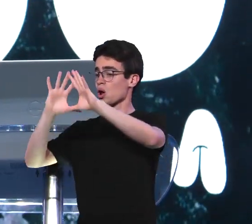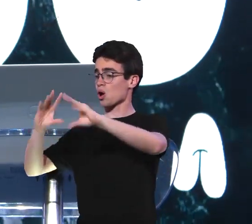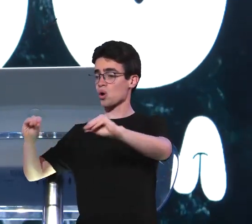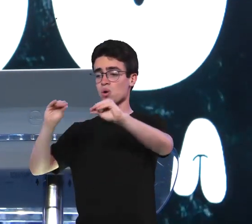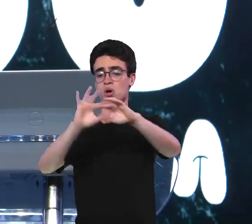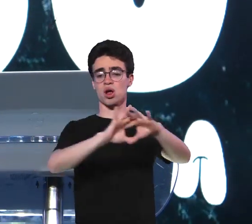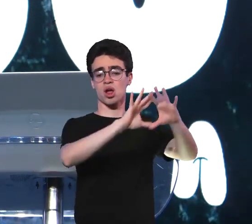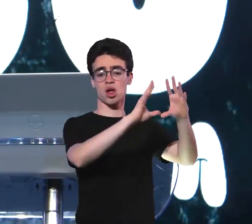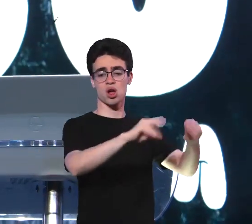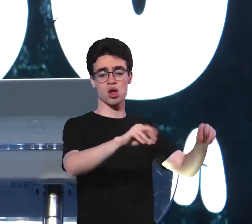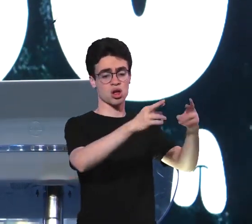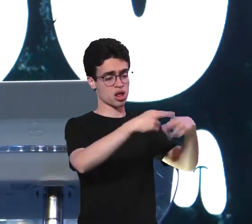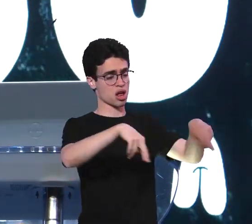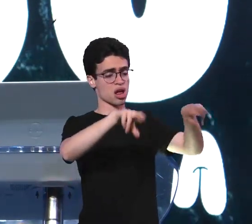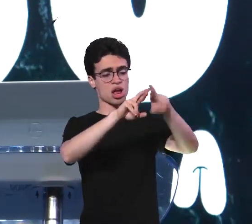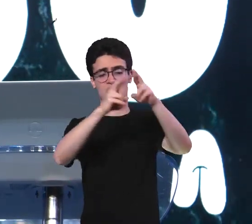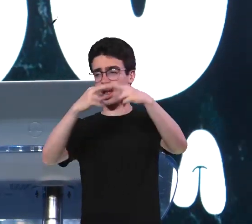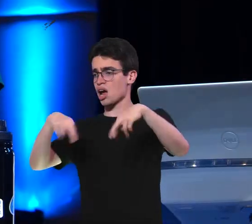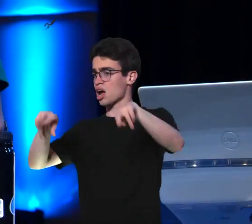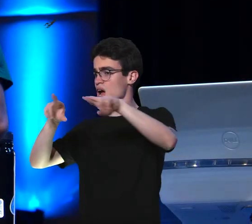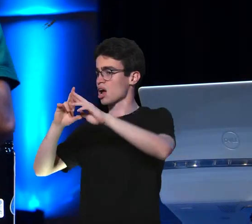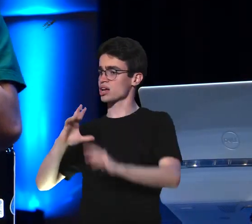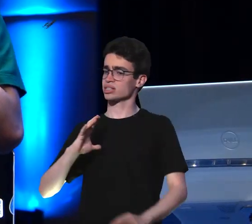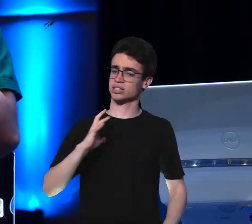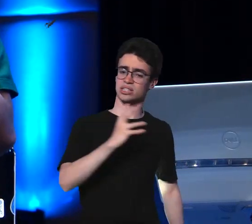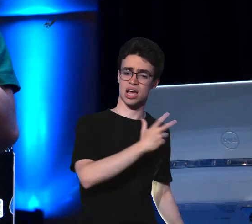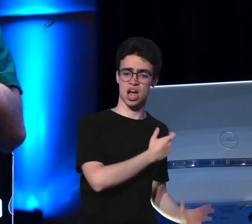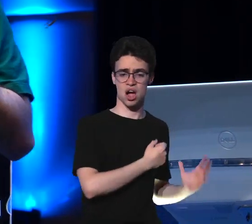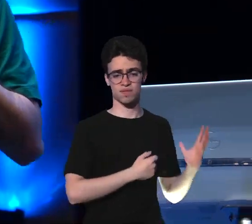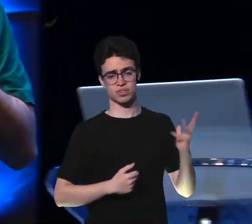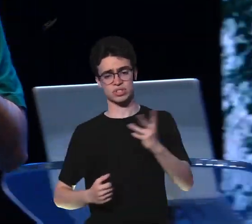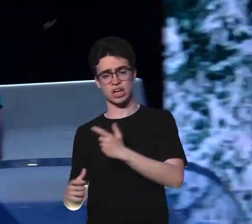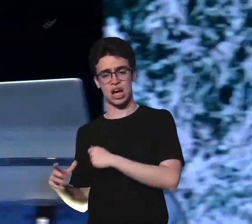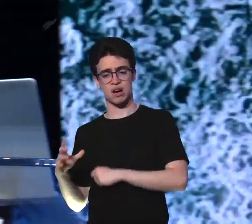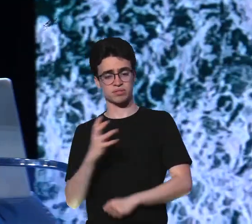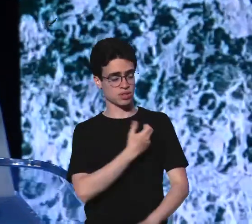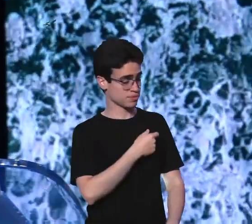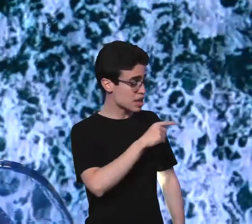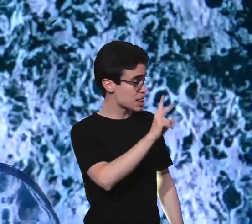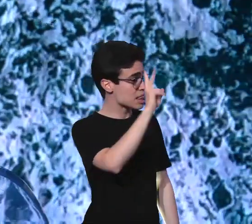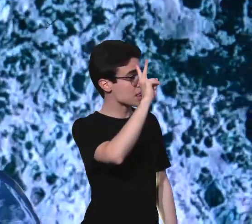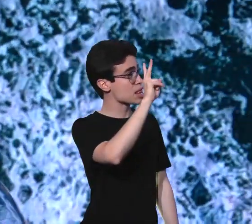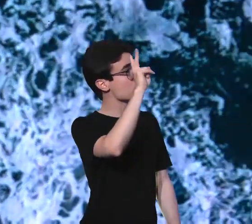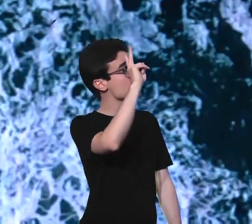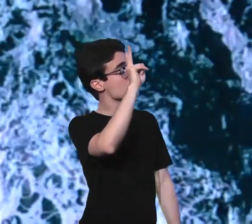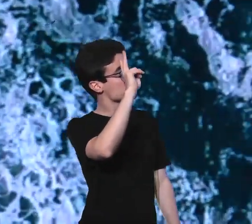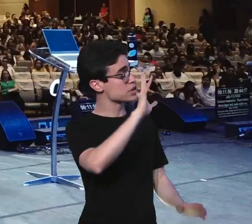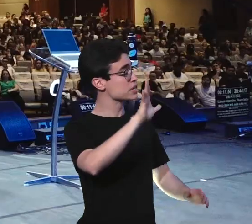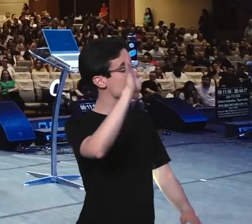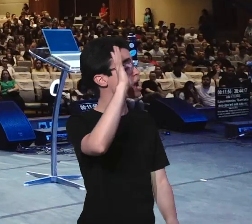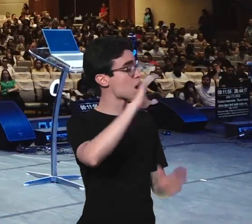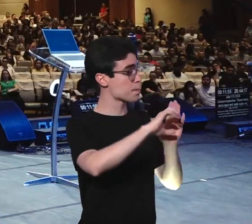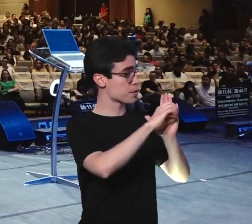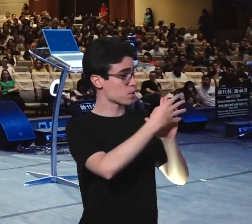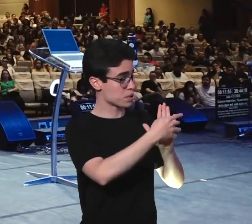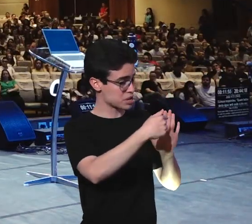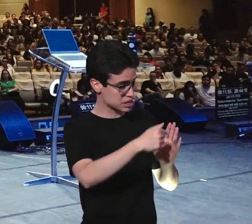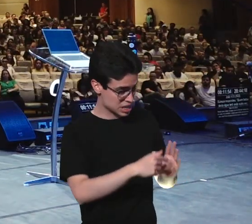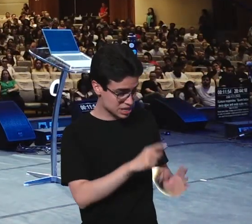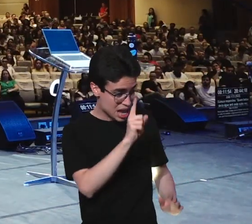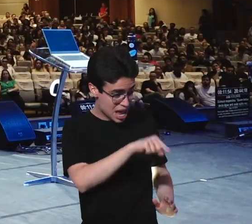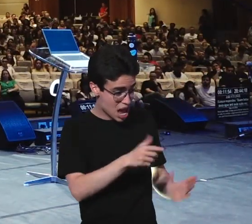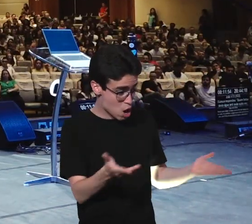eram transformadas, eram salvas. E ela lembrou de Ezequiel 47. E ela falou, pastor, esse rio